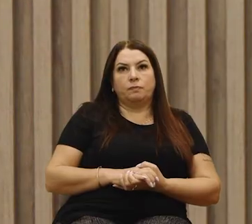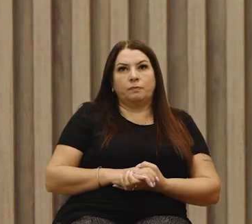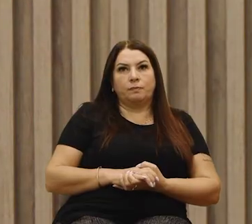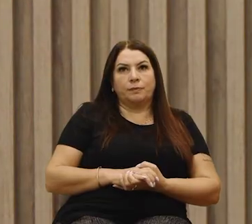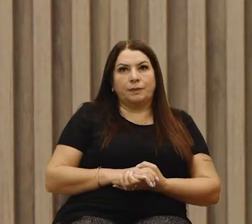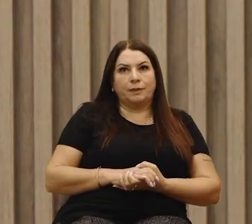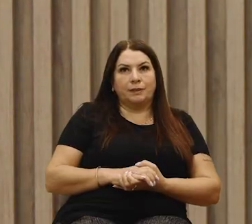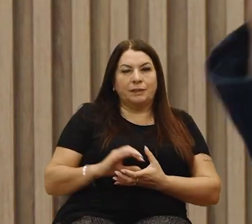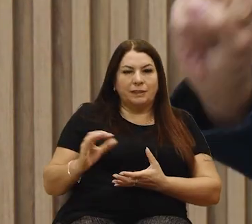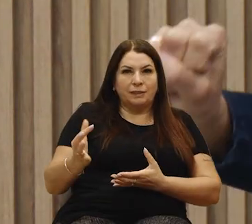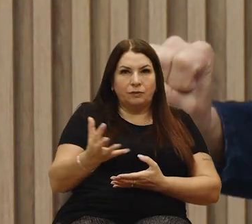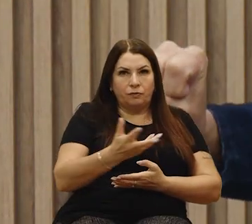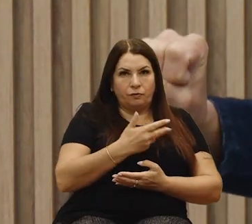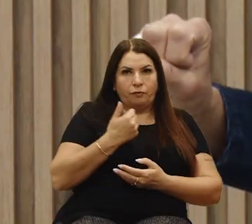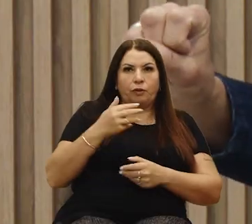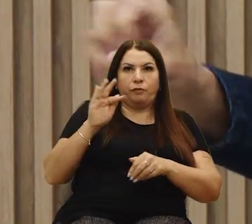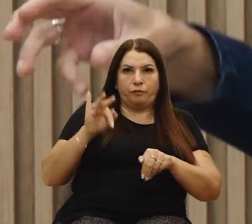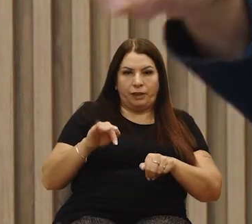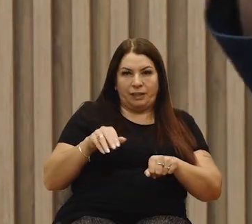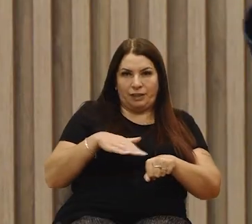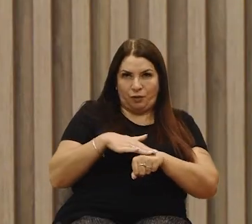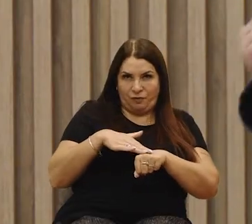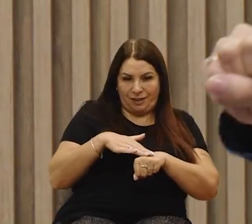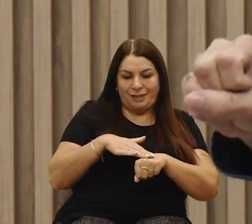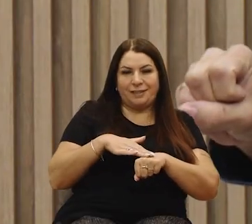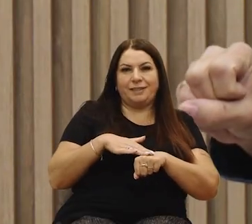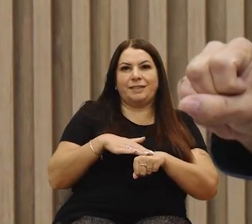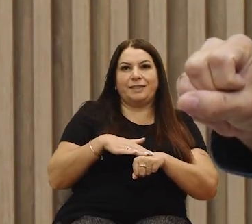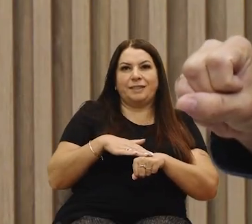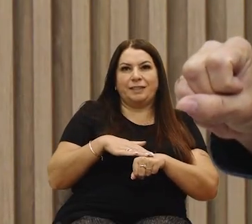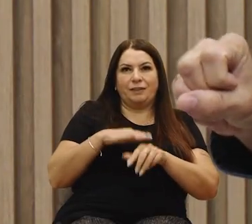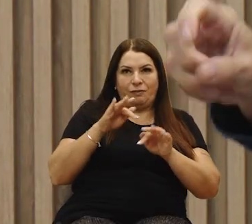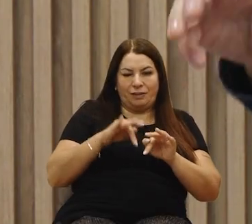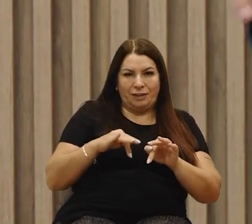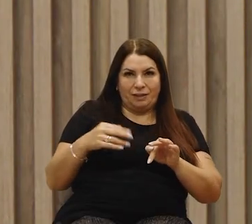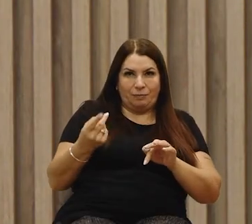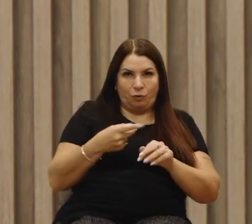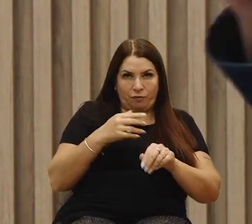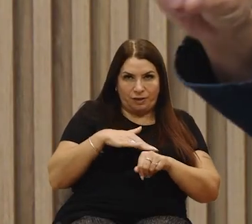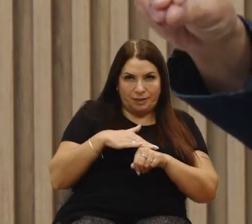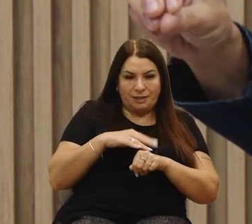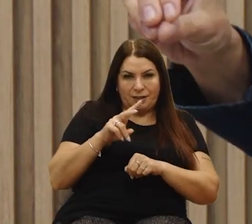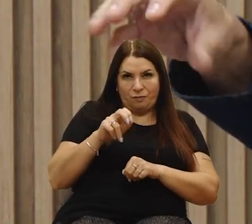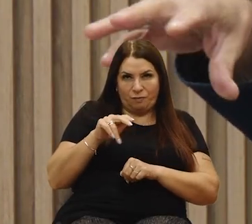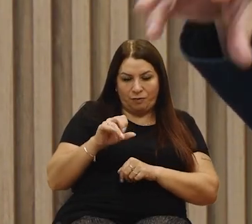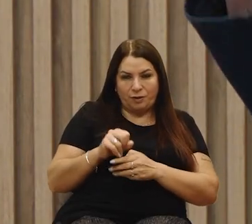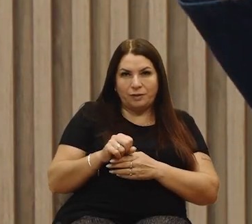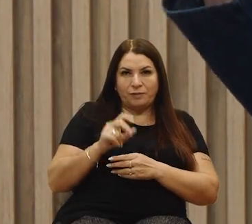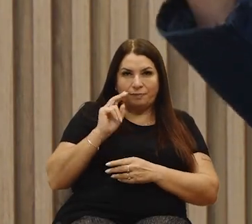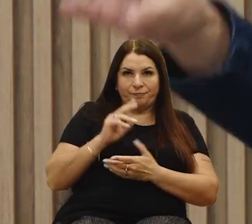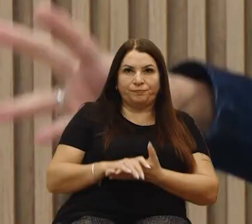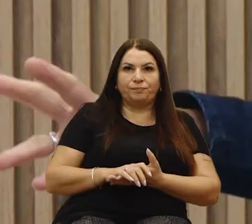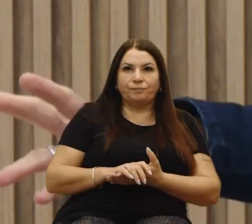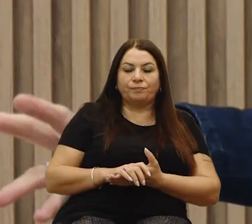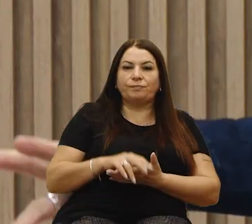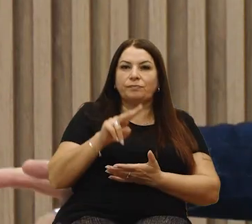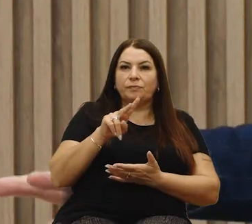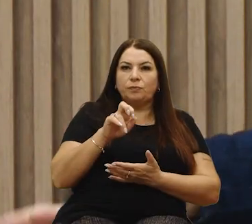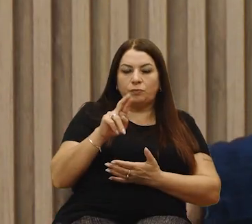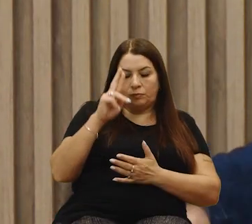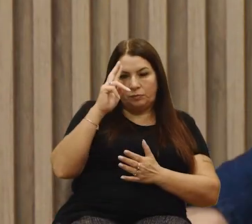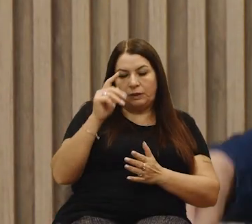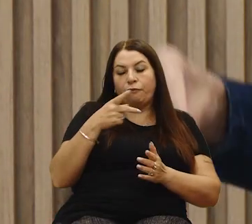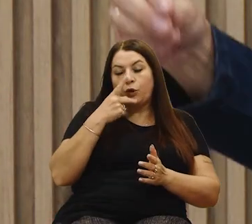a gente está fechando a nossa conversa. E eu vou te chamar para fechar ela, tá? Oh, meu Deus. Agora vem o Vitor trouxe a